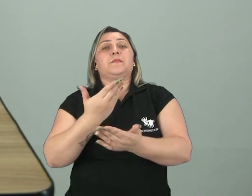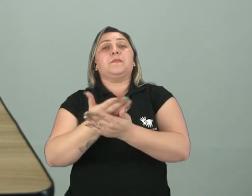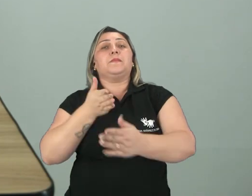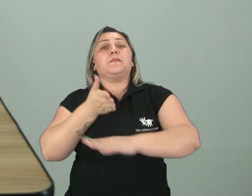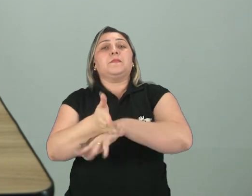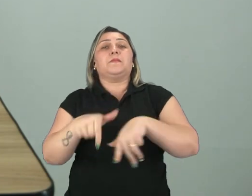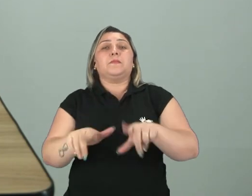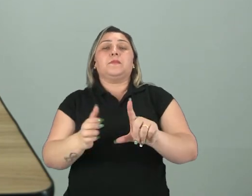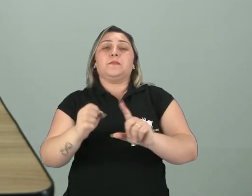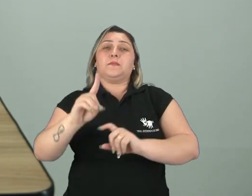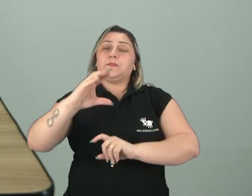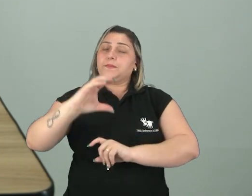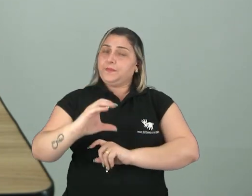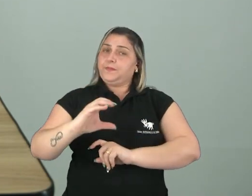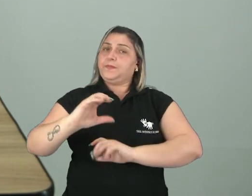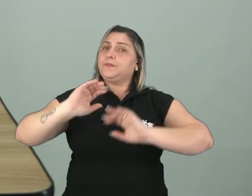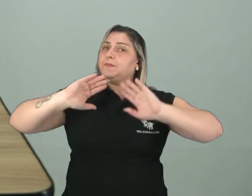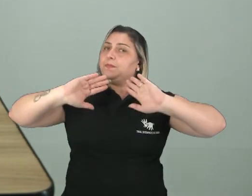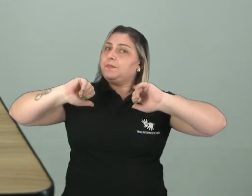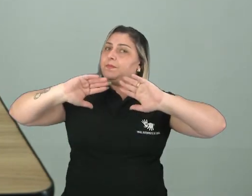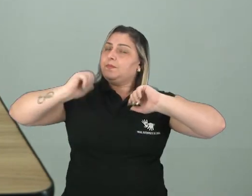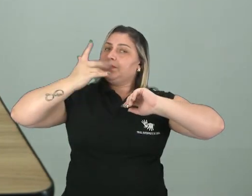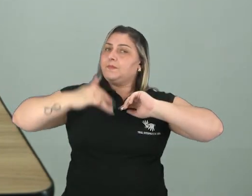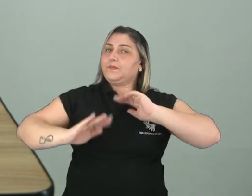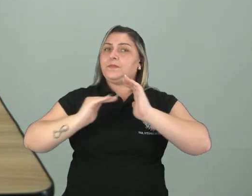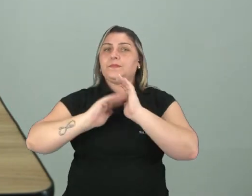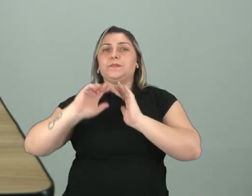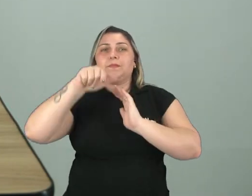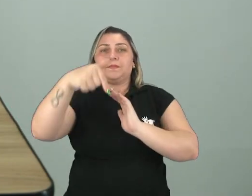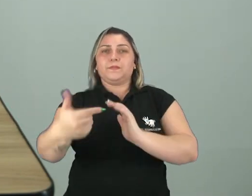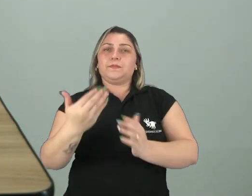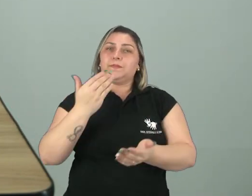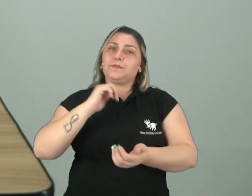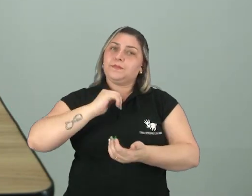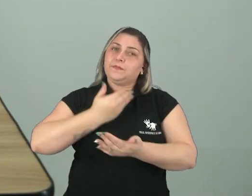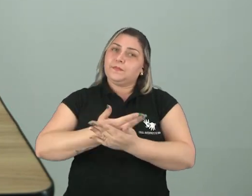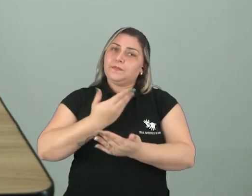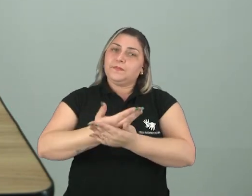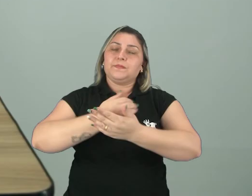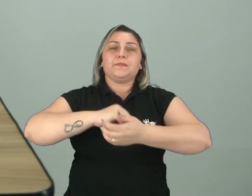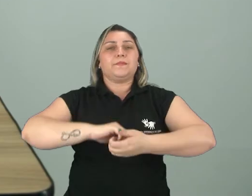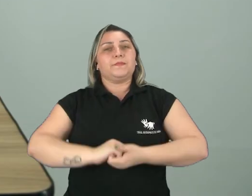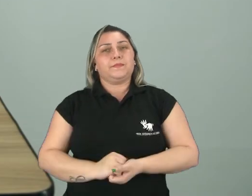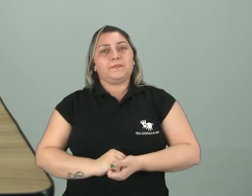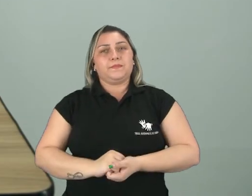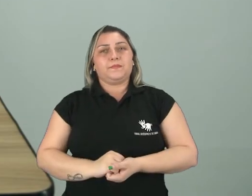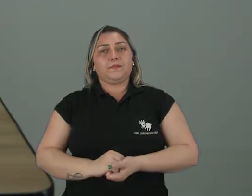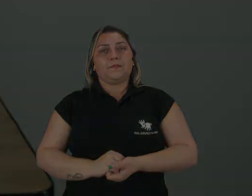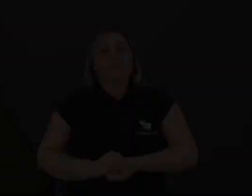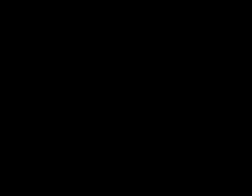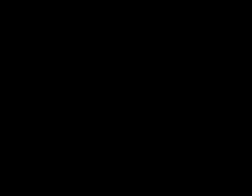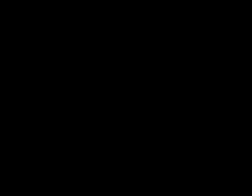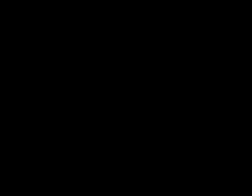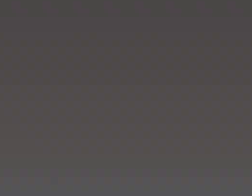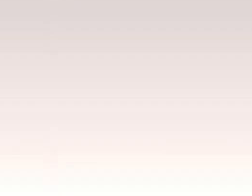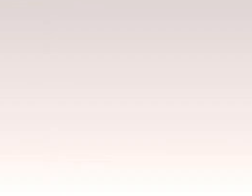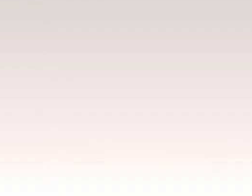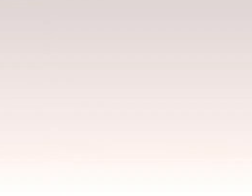aulas acesse a plataforma educ tchau tchau crianças até a nossa próxima aula